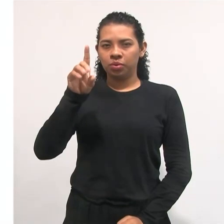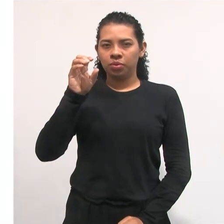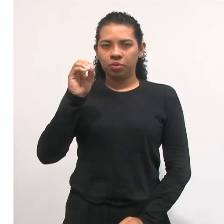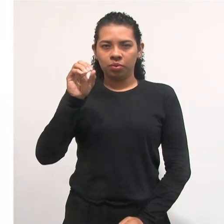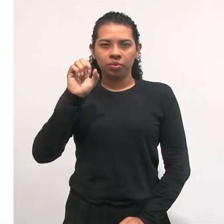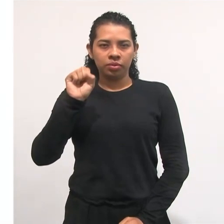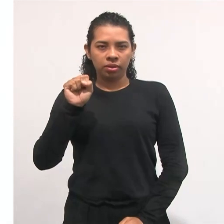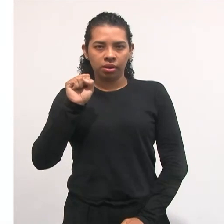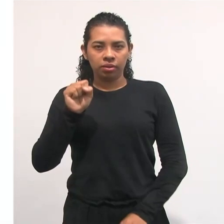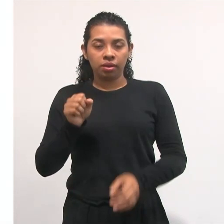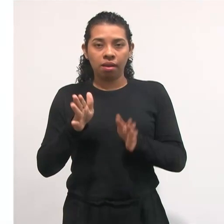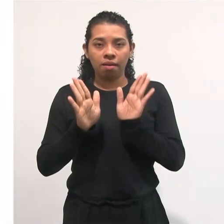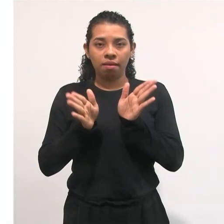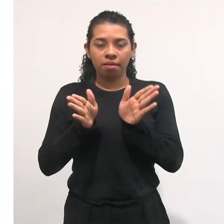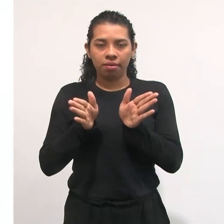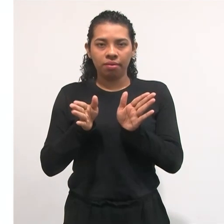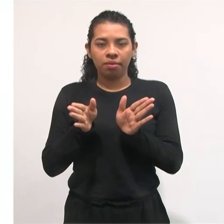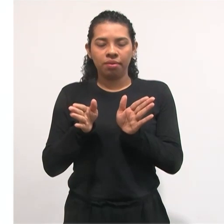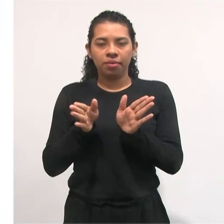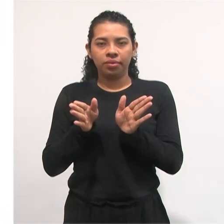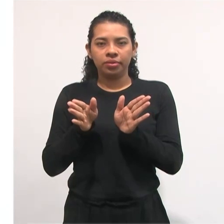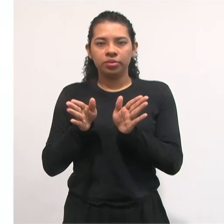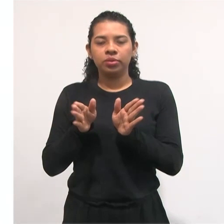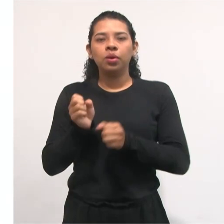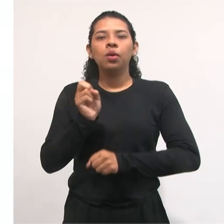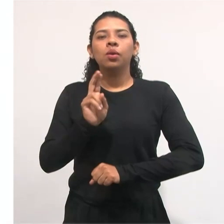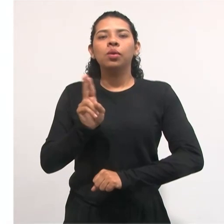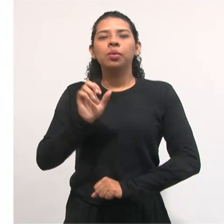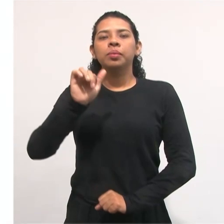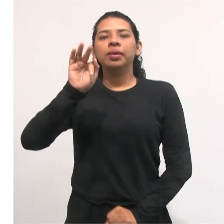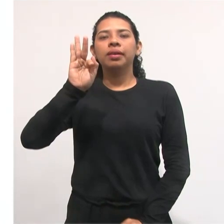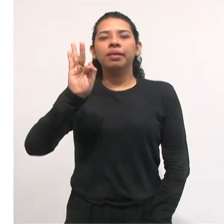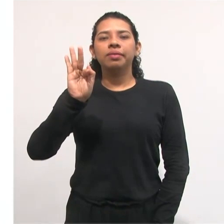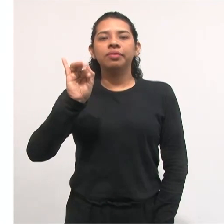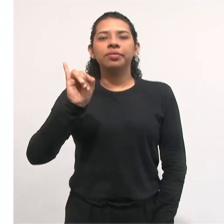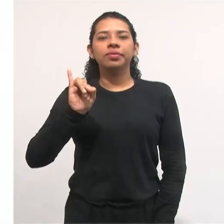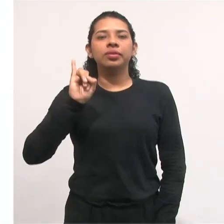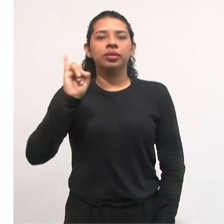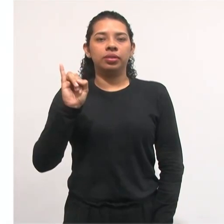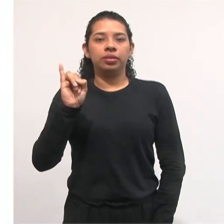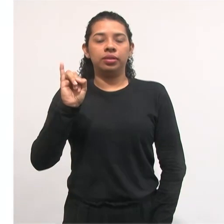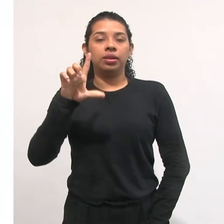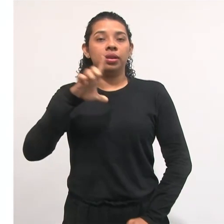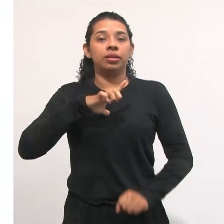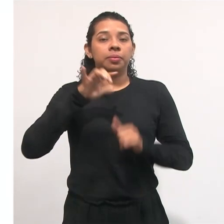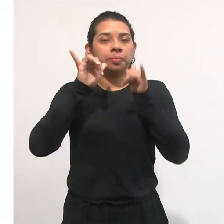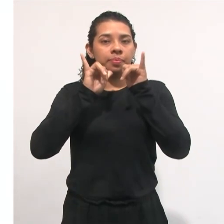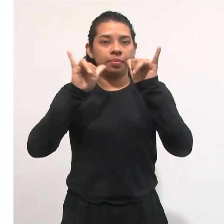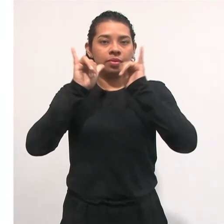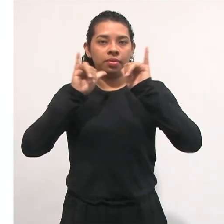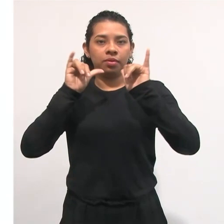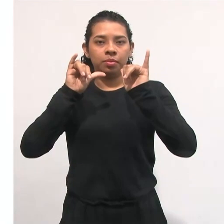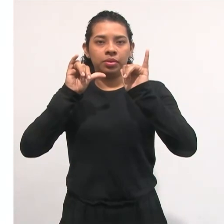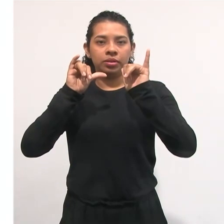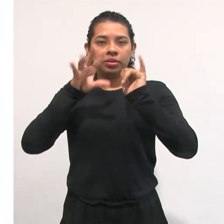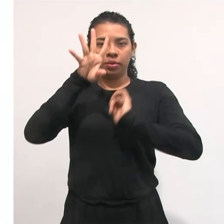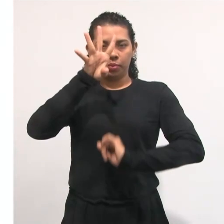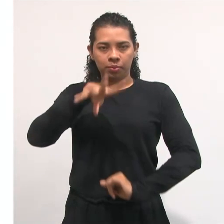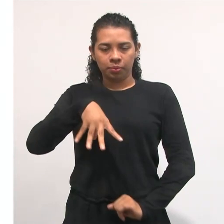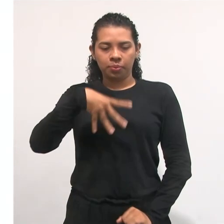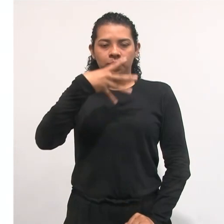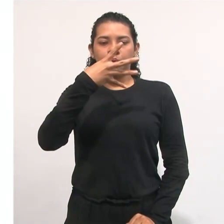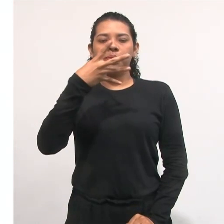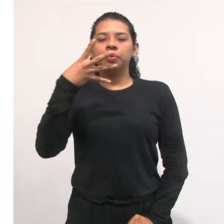FI. Veja aqui, ó, a gente vai chamar de FI, ok? Cada informação representa na tabela um FI e esse